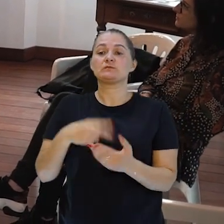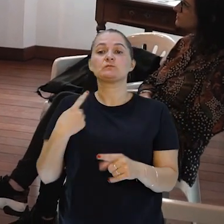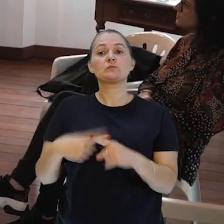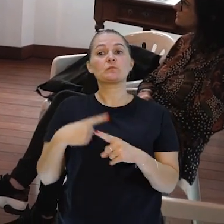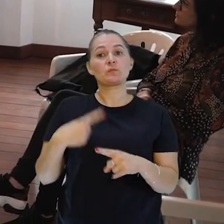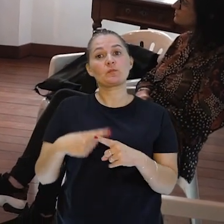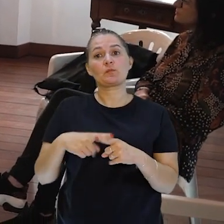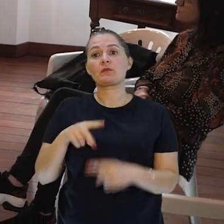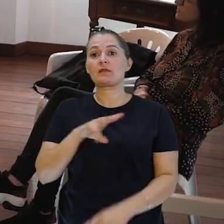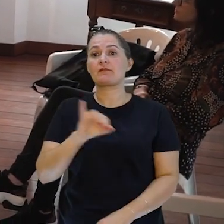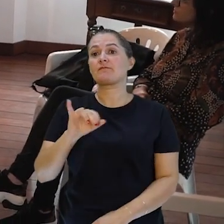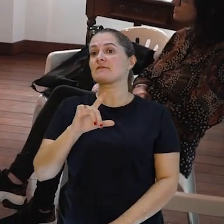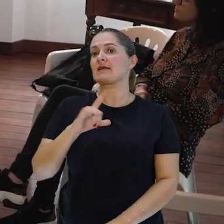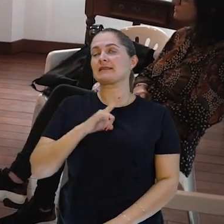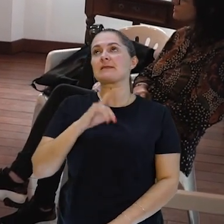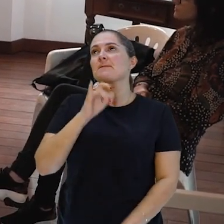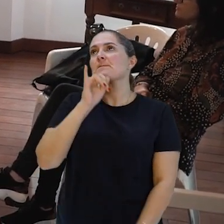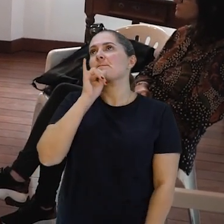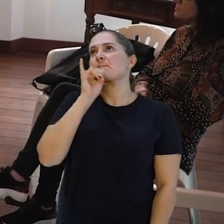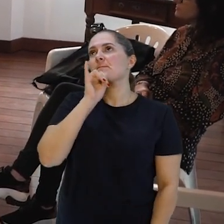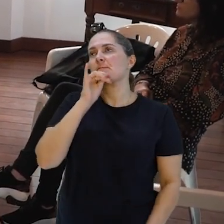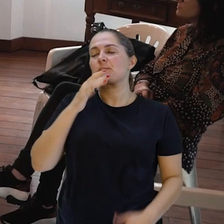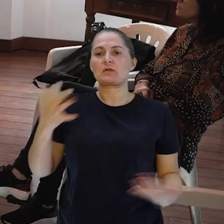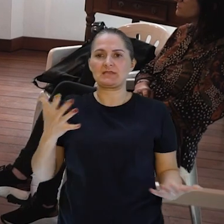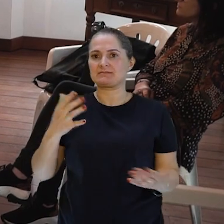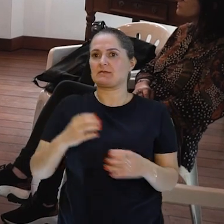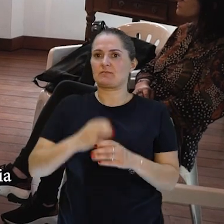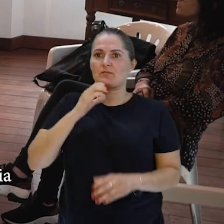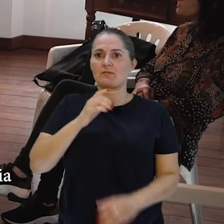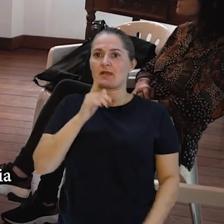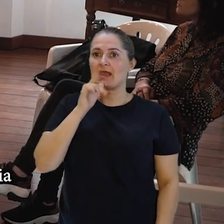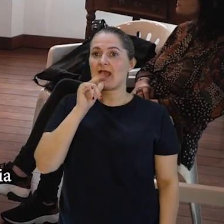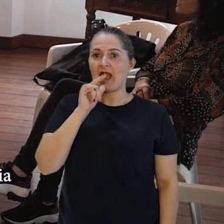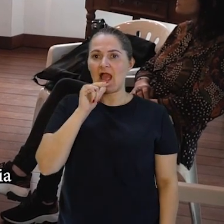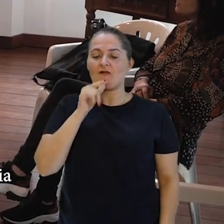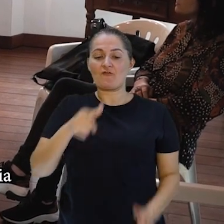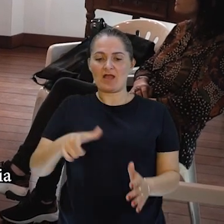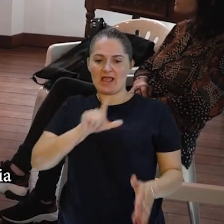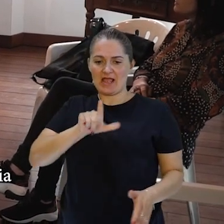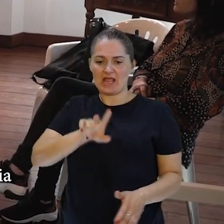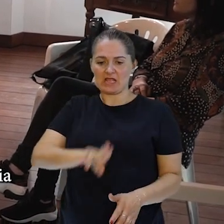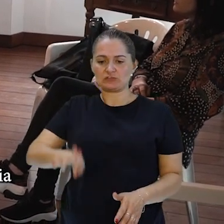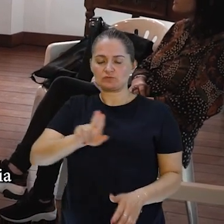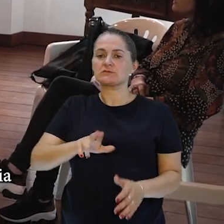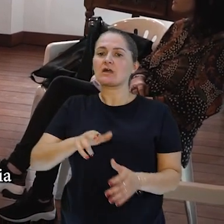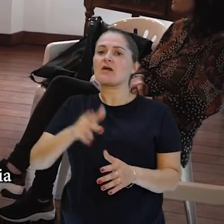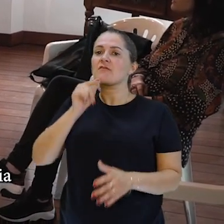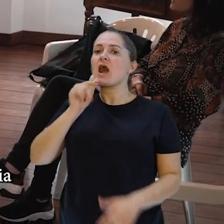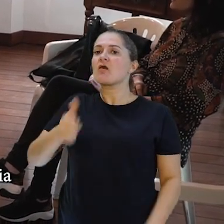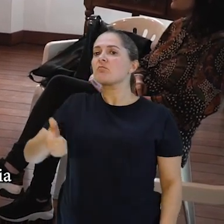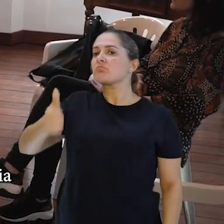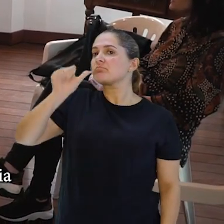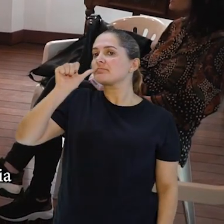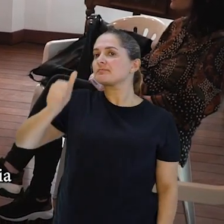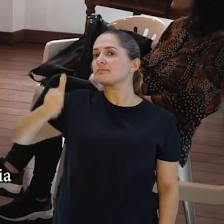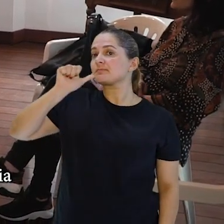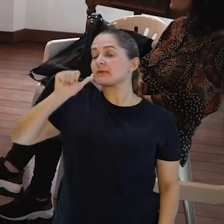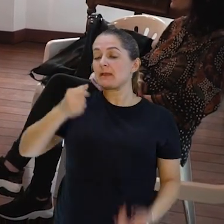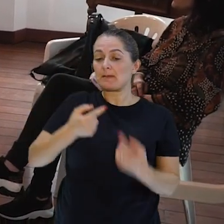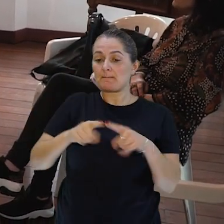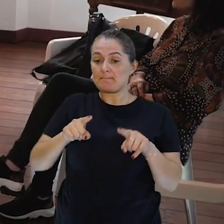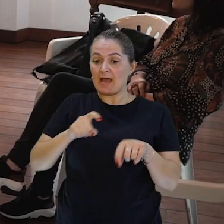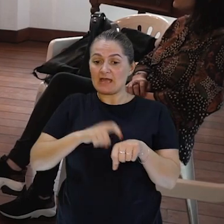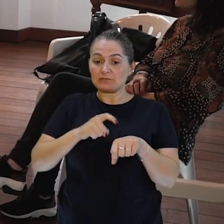realidade. Então a gente vai ter, não sei, uma garrafa de água que ela servia como uma garrafa de